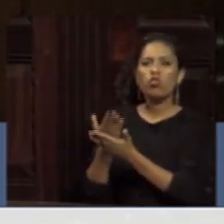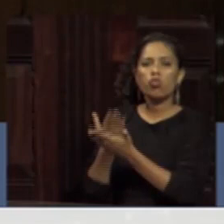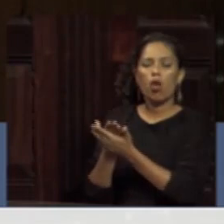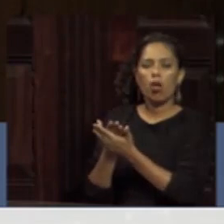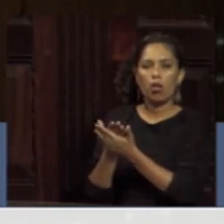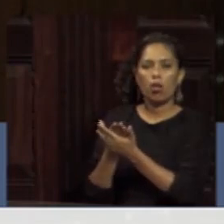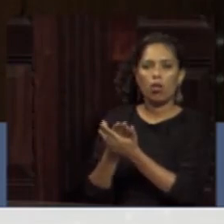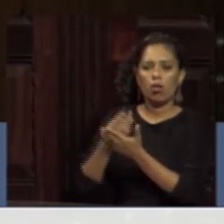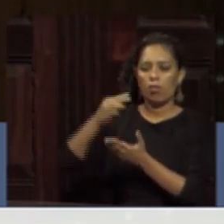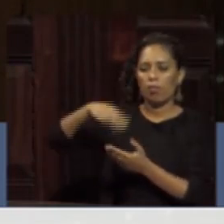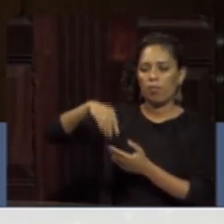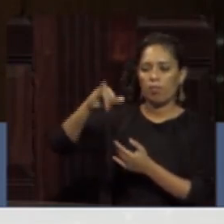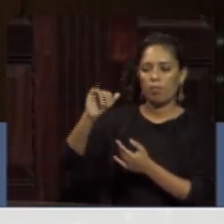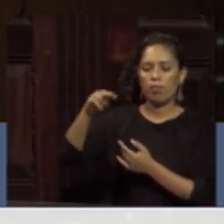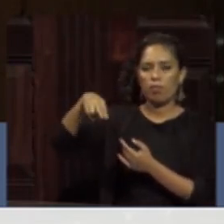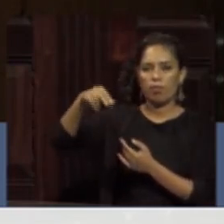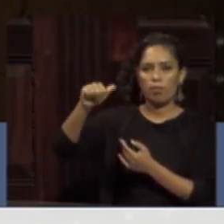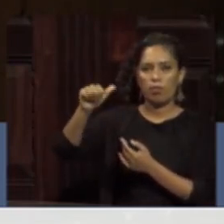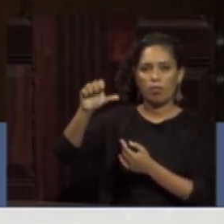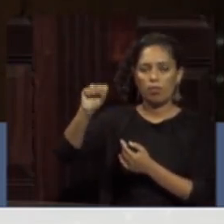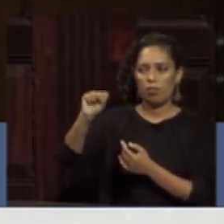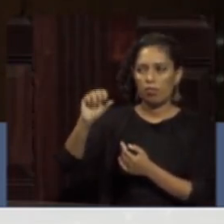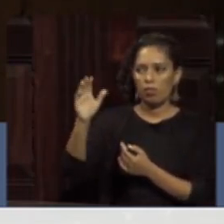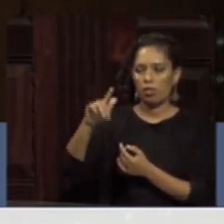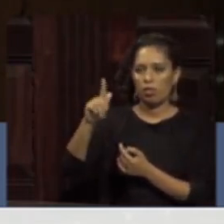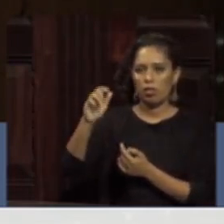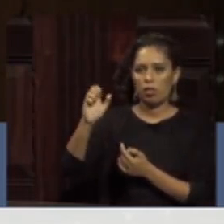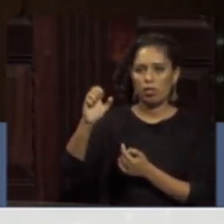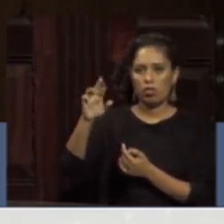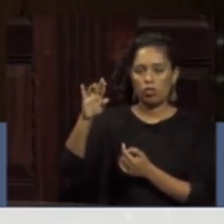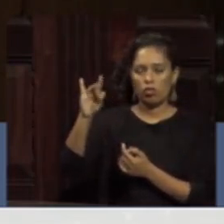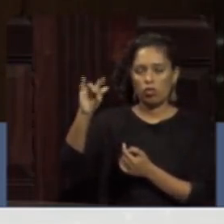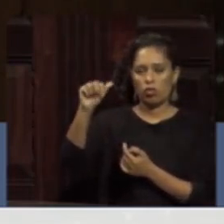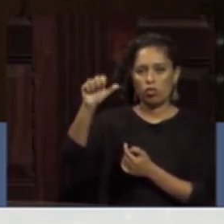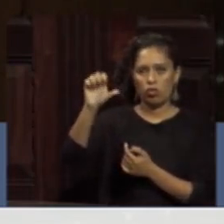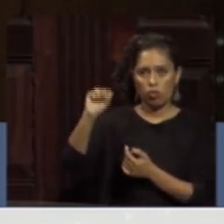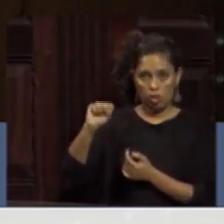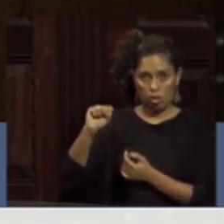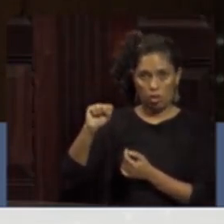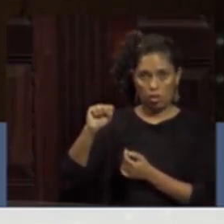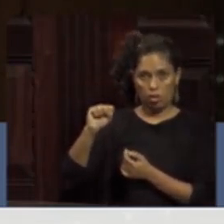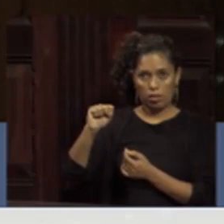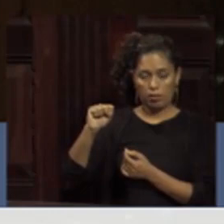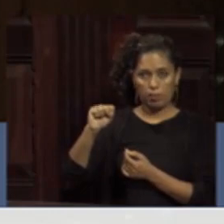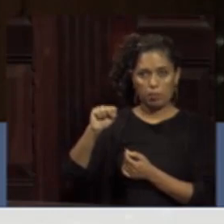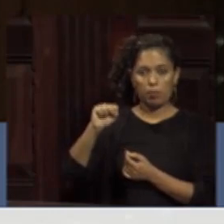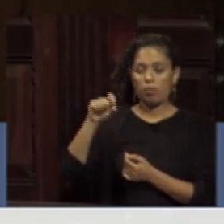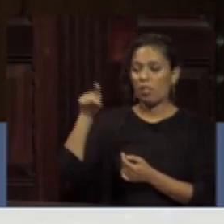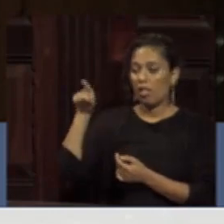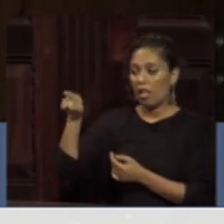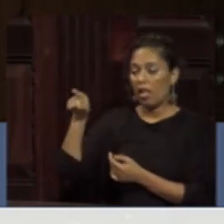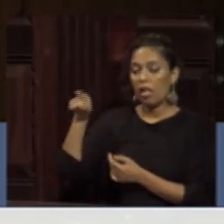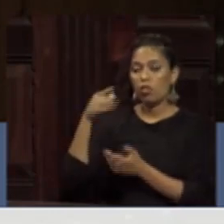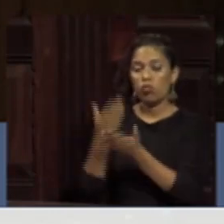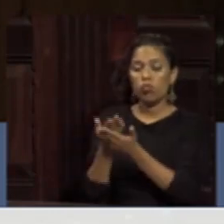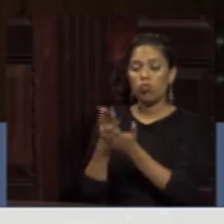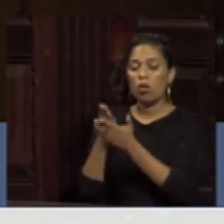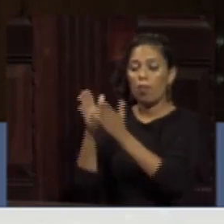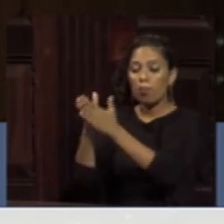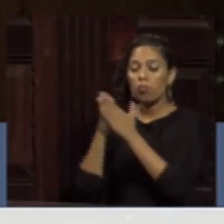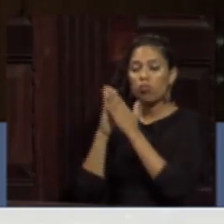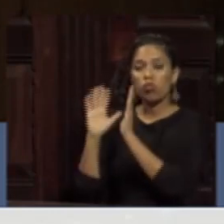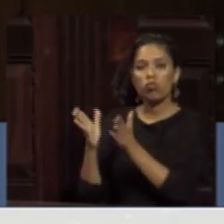um processo que já dura anos na SEDUC, de pedida de abertura do ensino médio. A SEDUC não